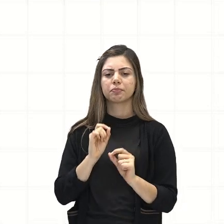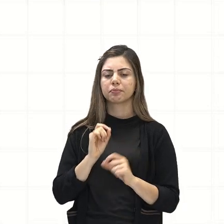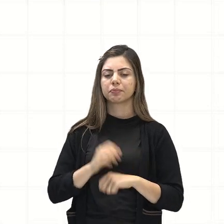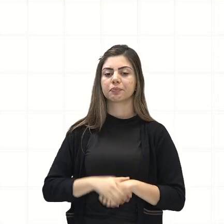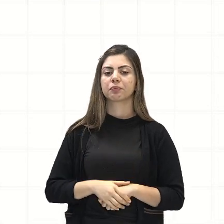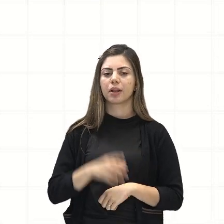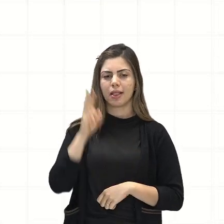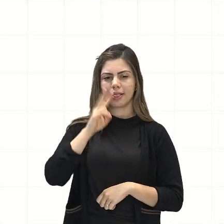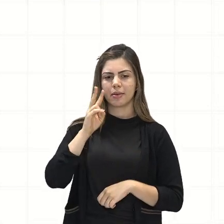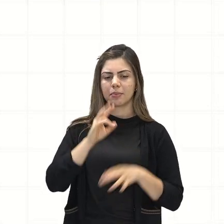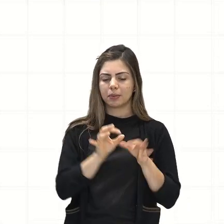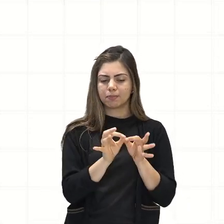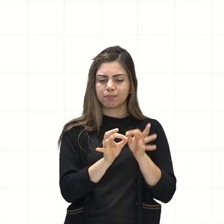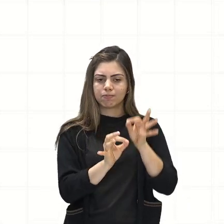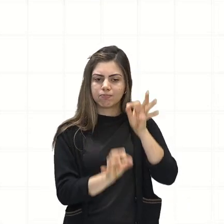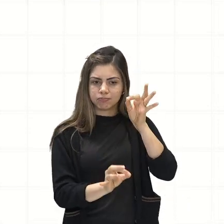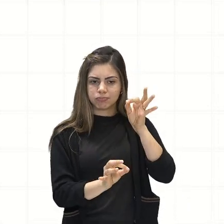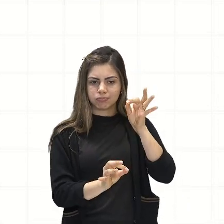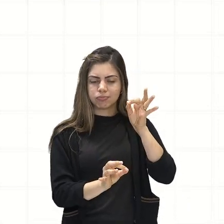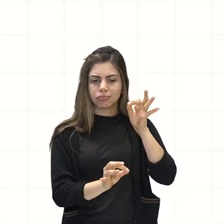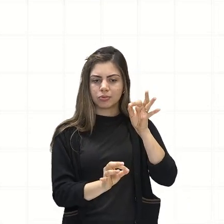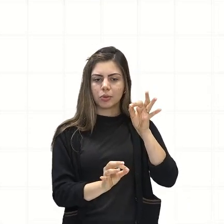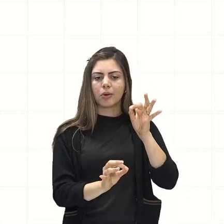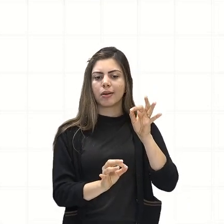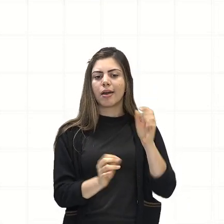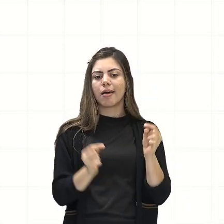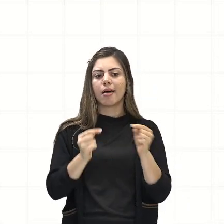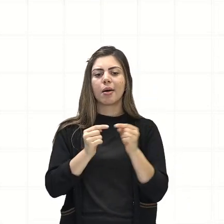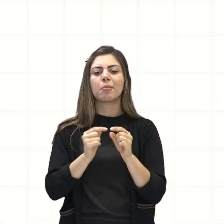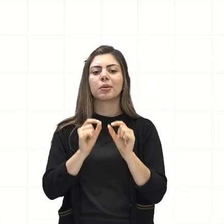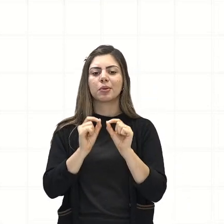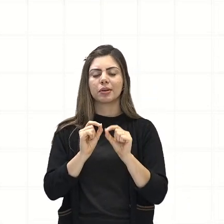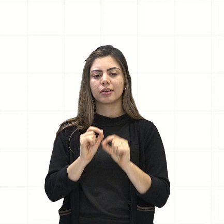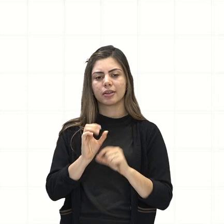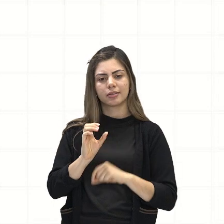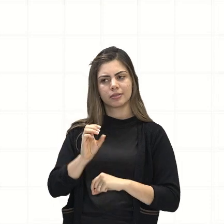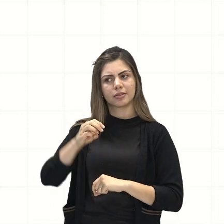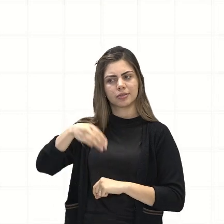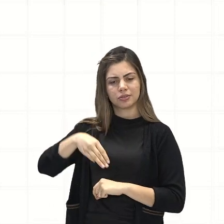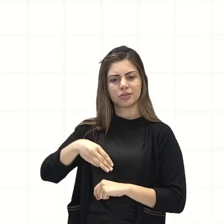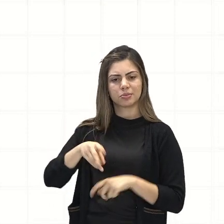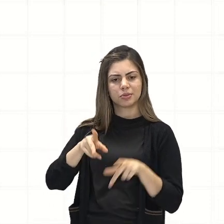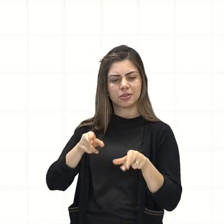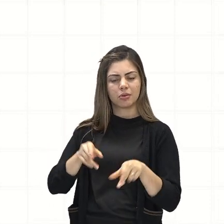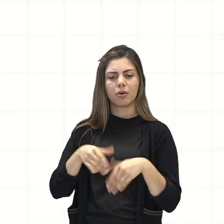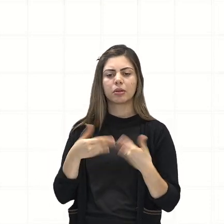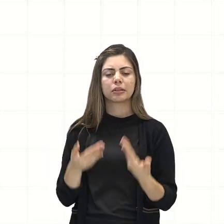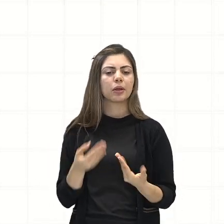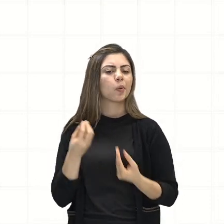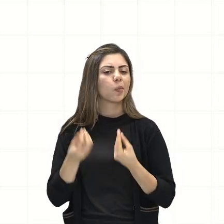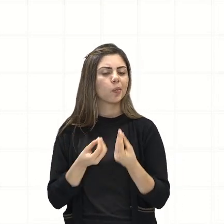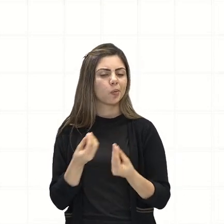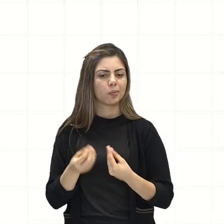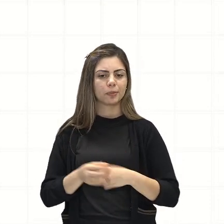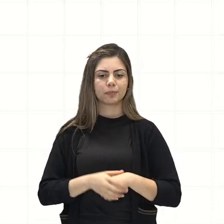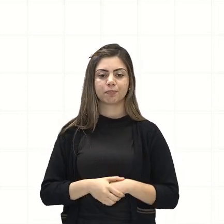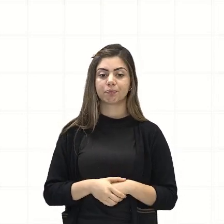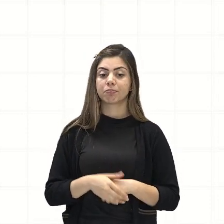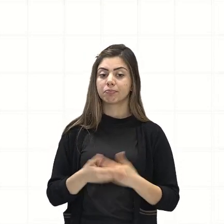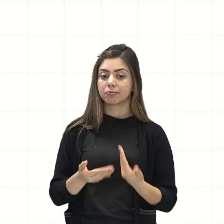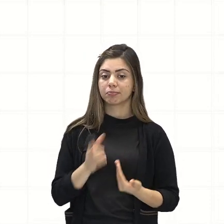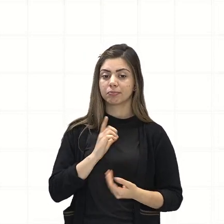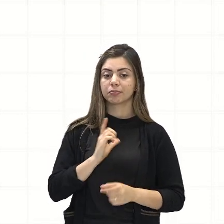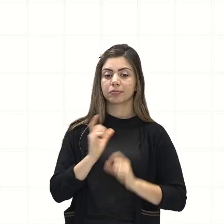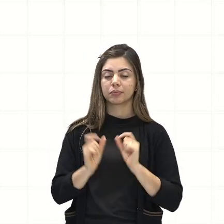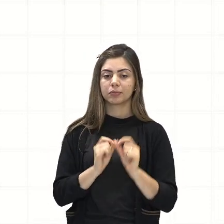A altura também está em centímetros. Ora, quando nós